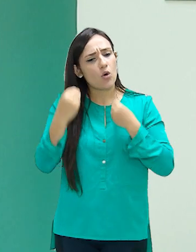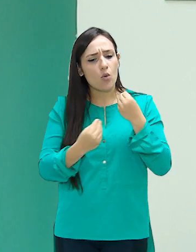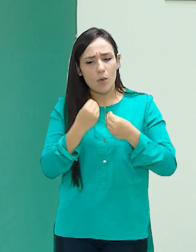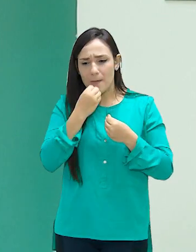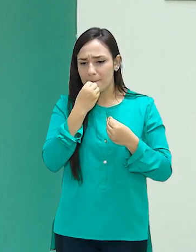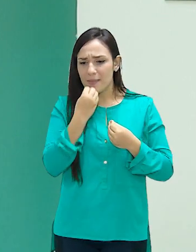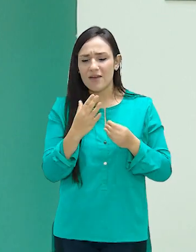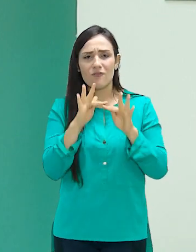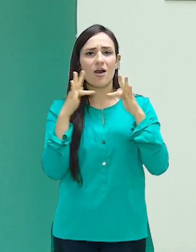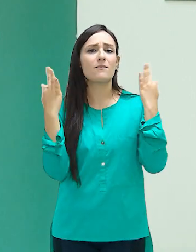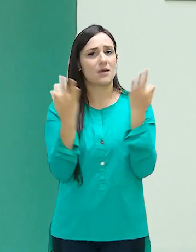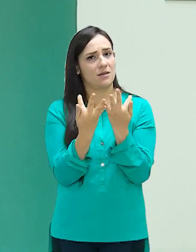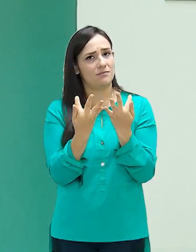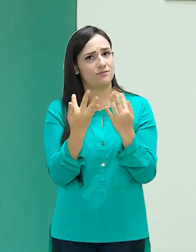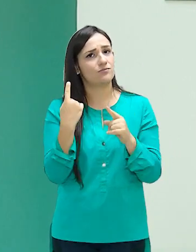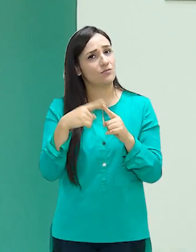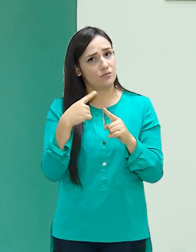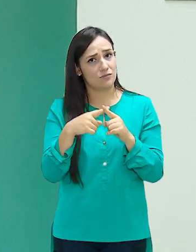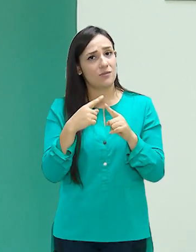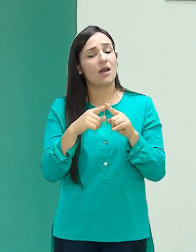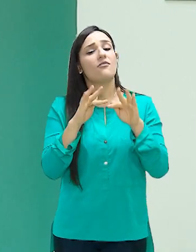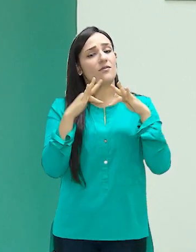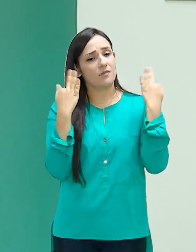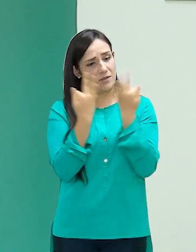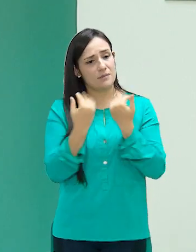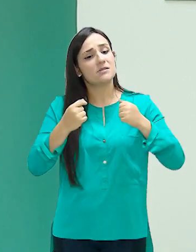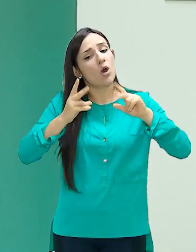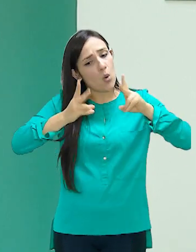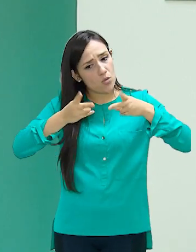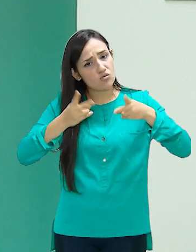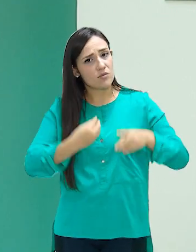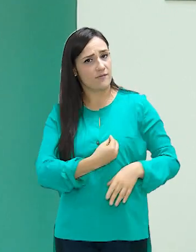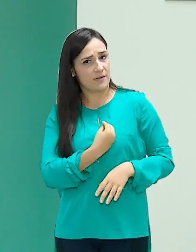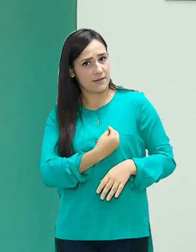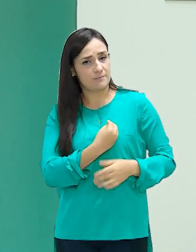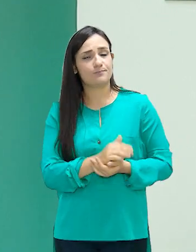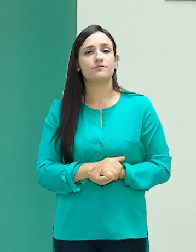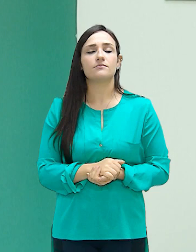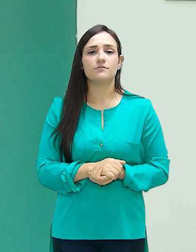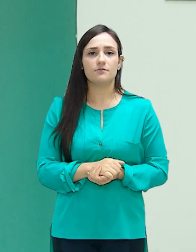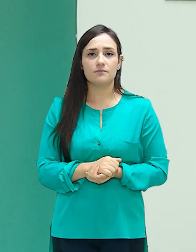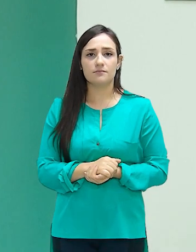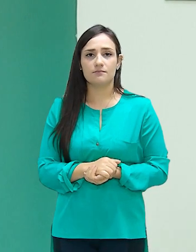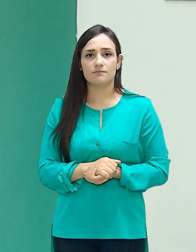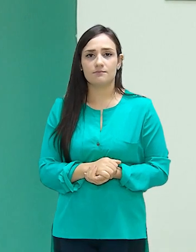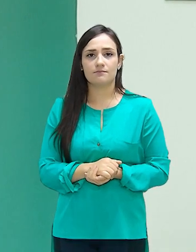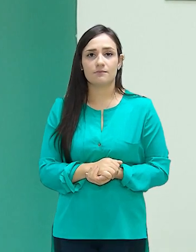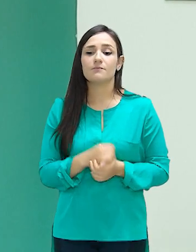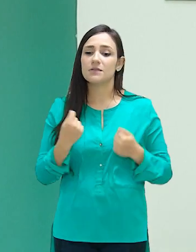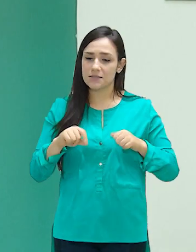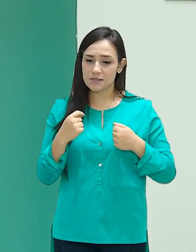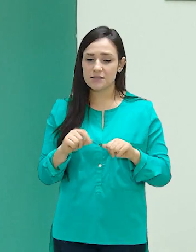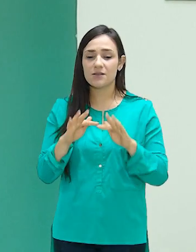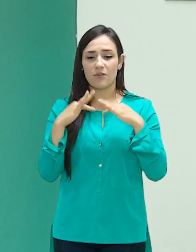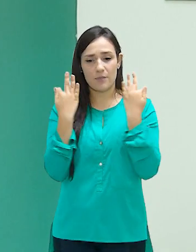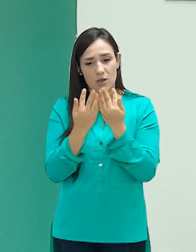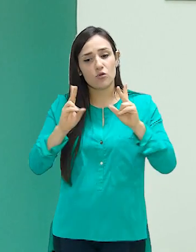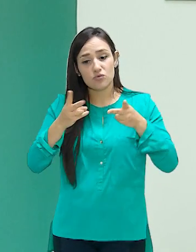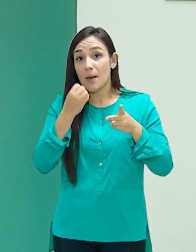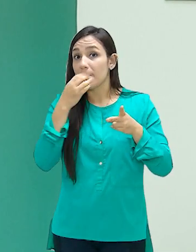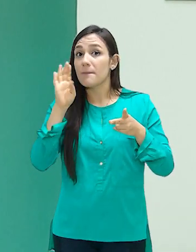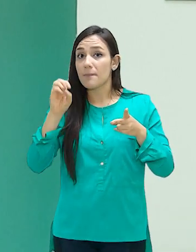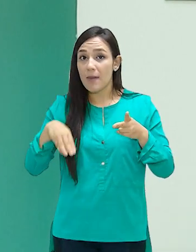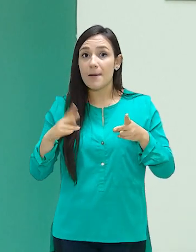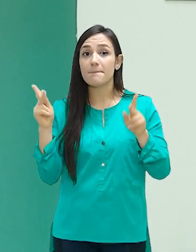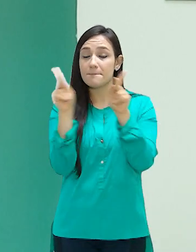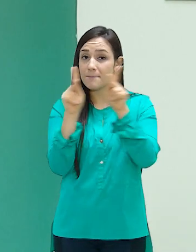família. Porque aquela família, ela tem que continuar a existir. Para o bem dos filhos. E